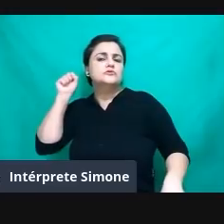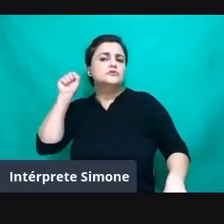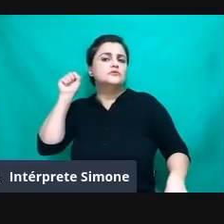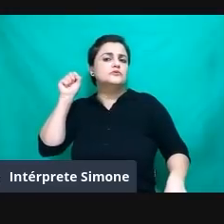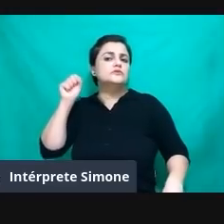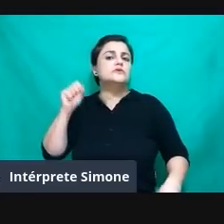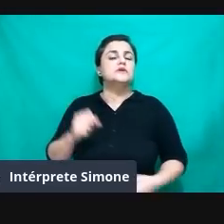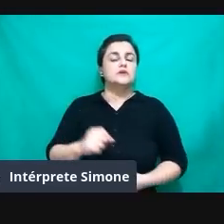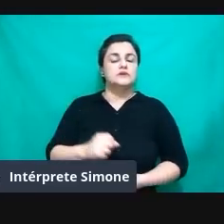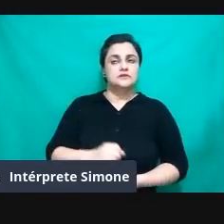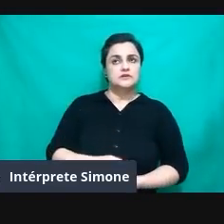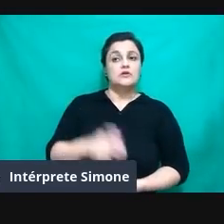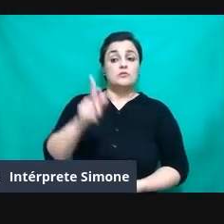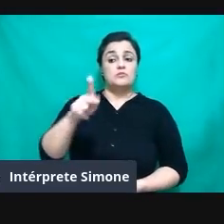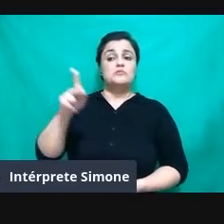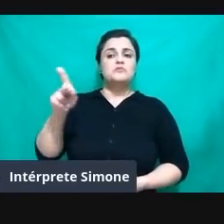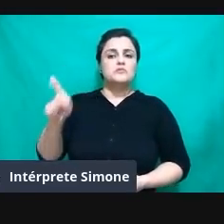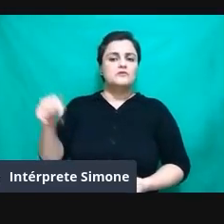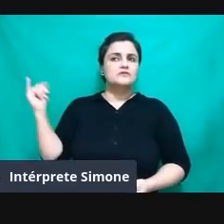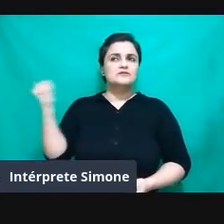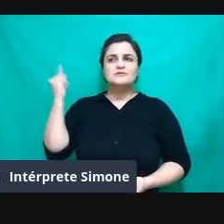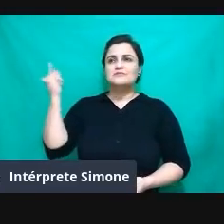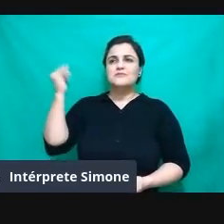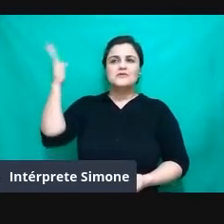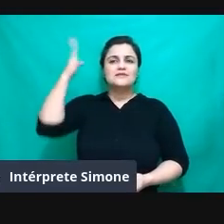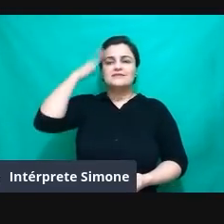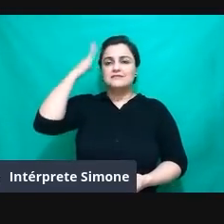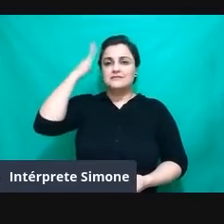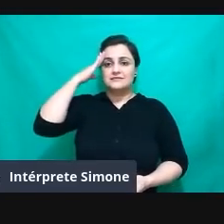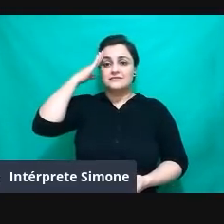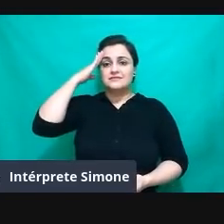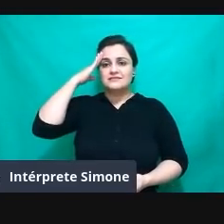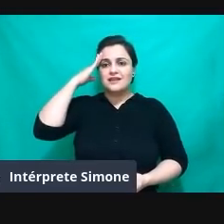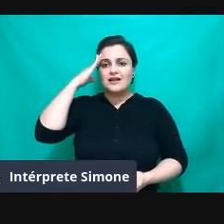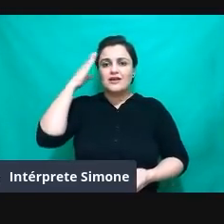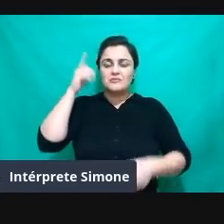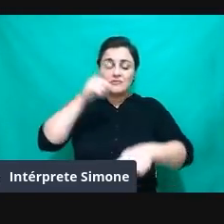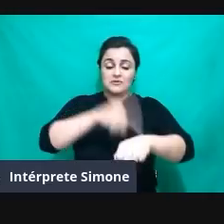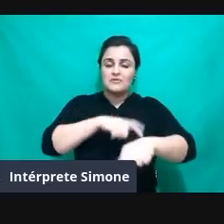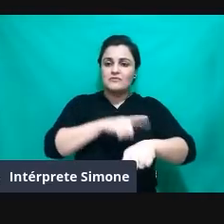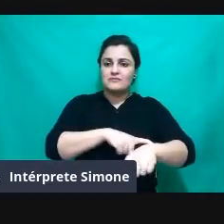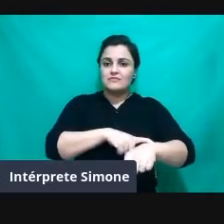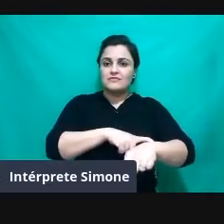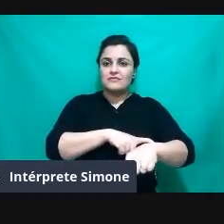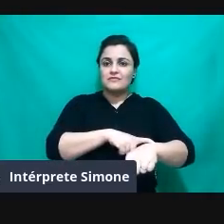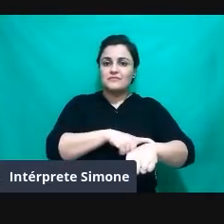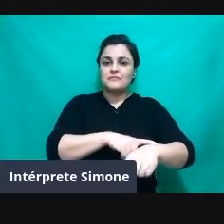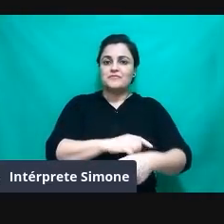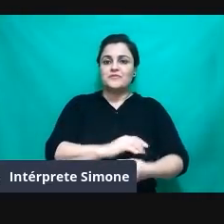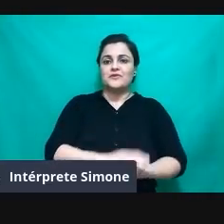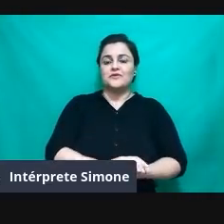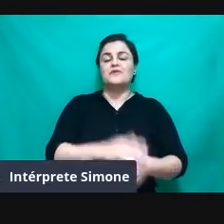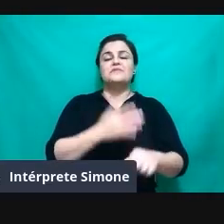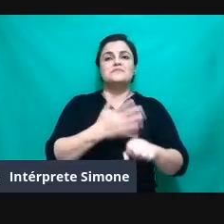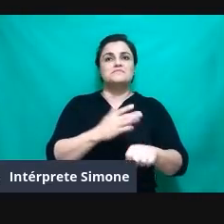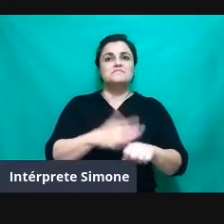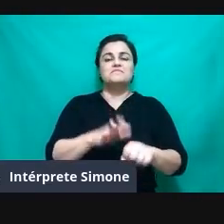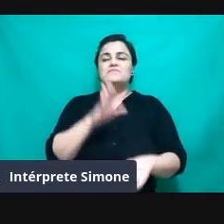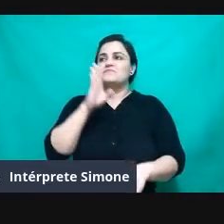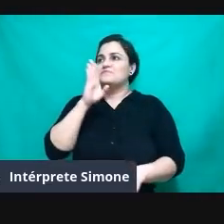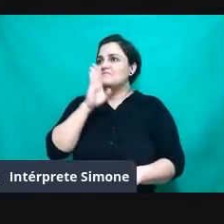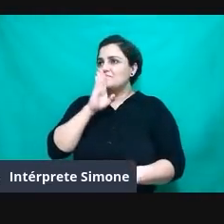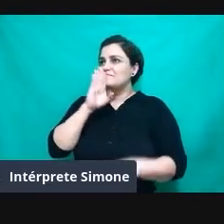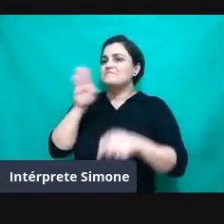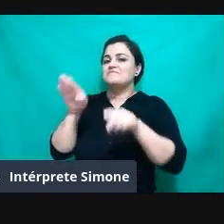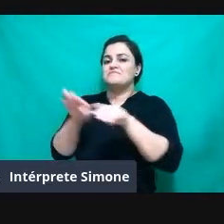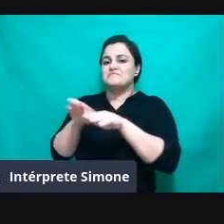ouvir. Então, praticar a escuta também é praticar o silêncio. É claro que como professora só acontece comigo,